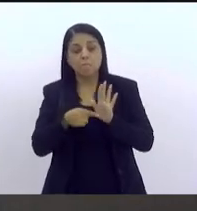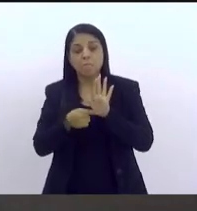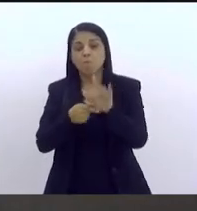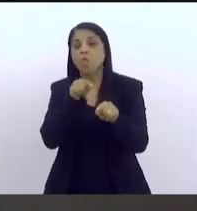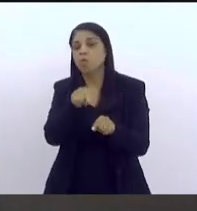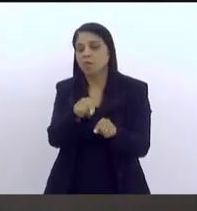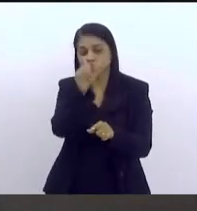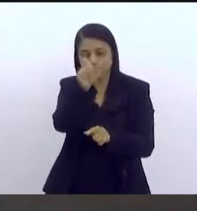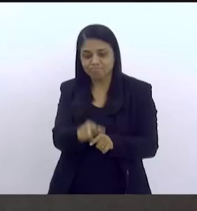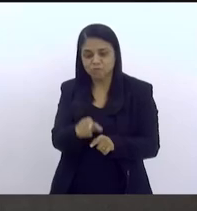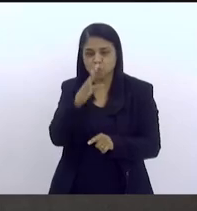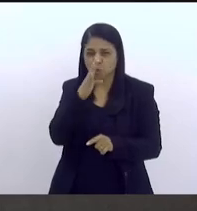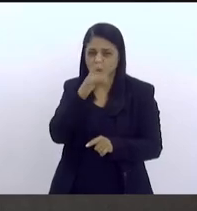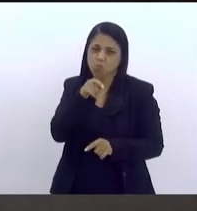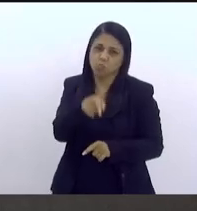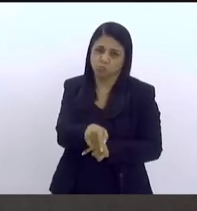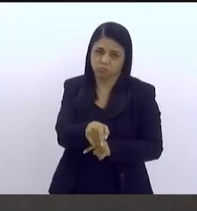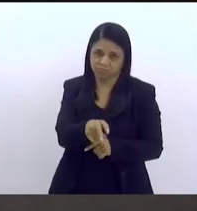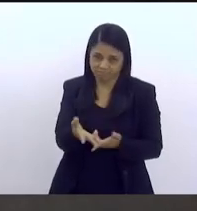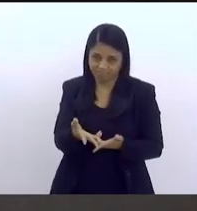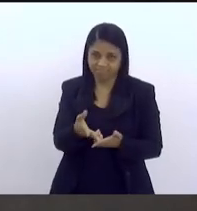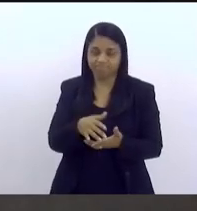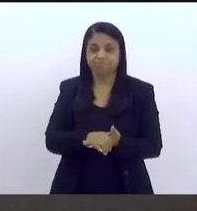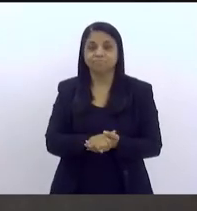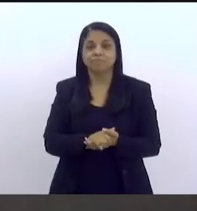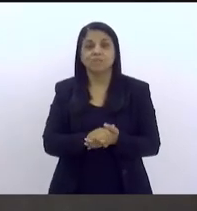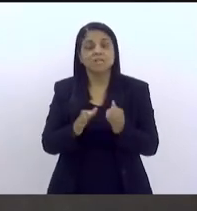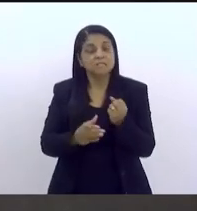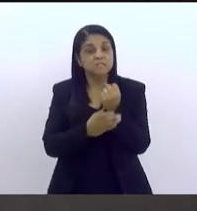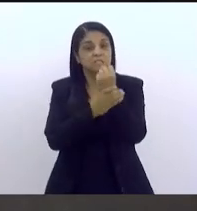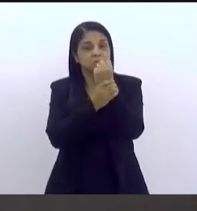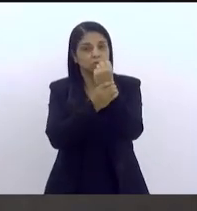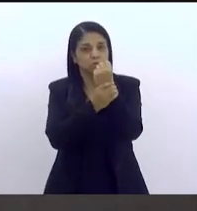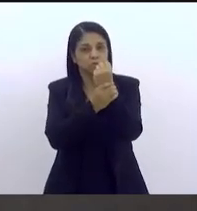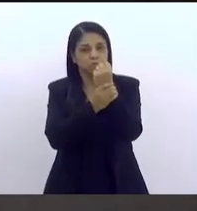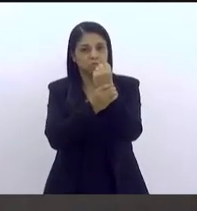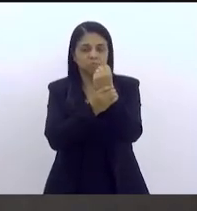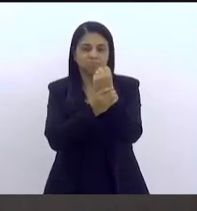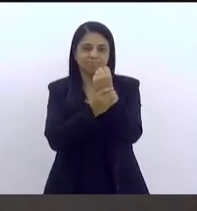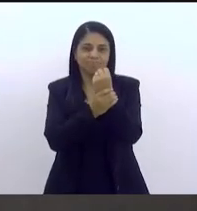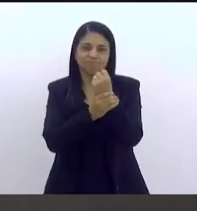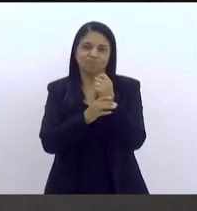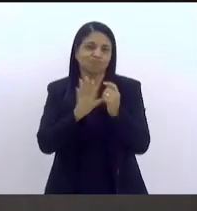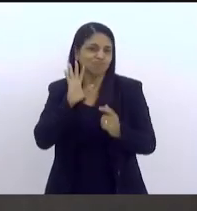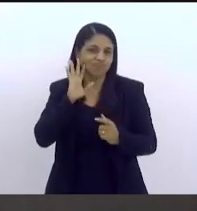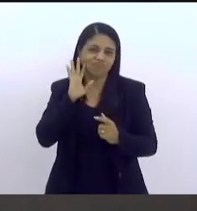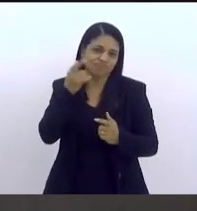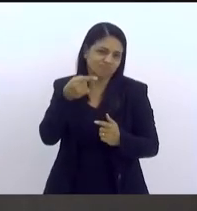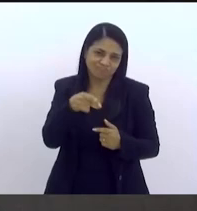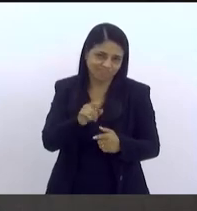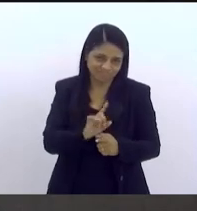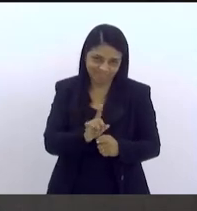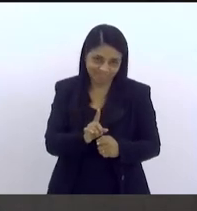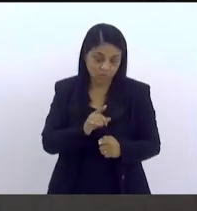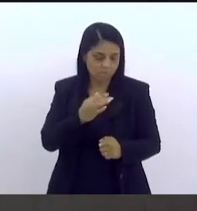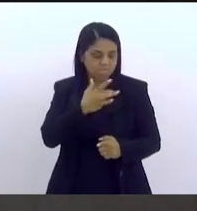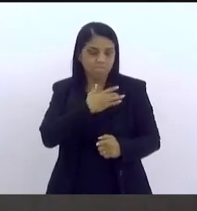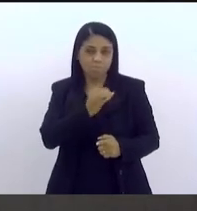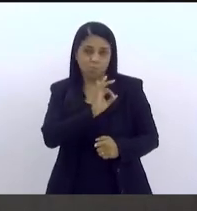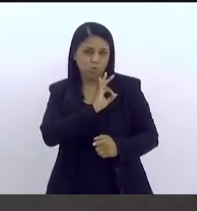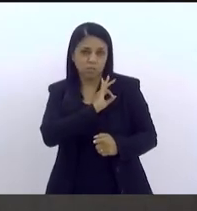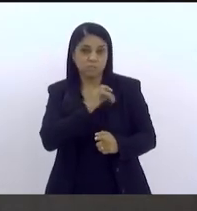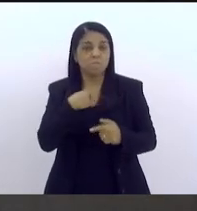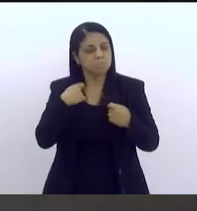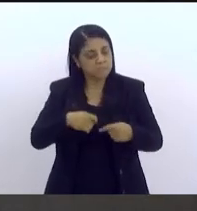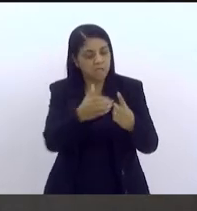transtornada segurança não se assegura com aparato policial mas com o ambiente de saúde de respeito de